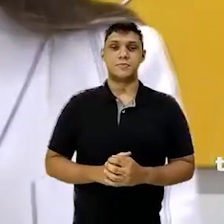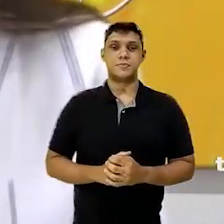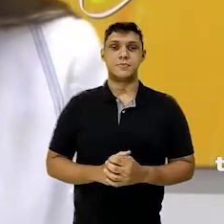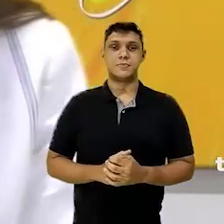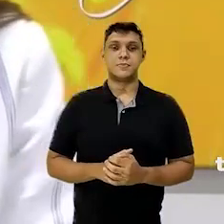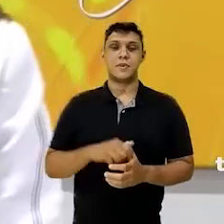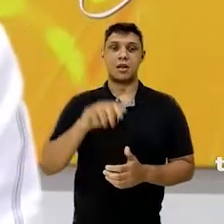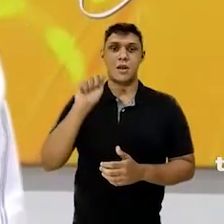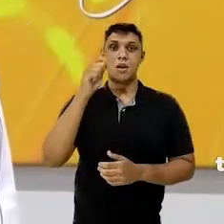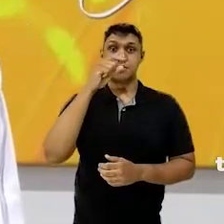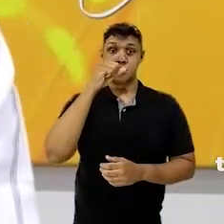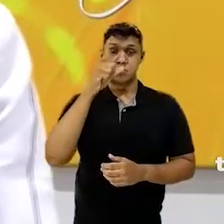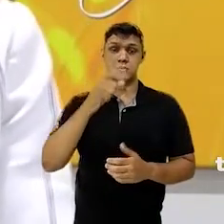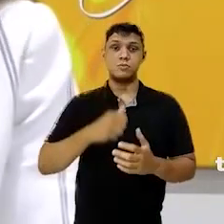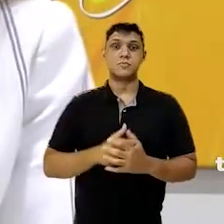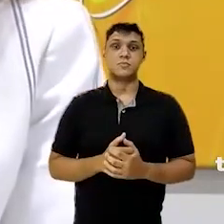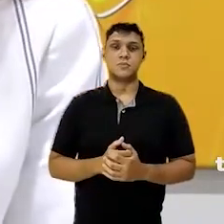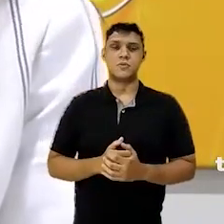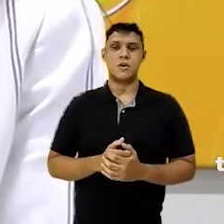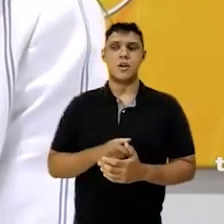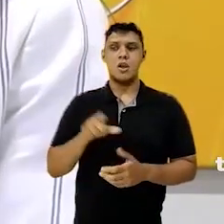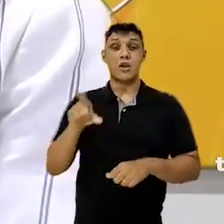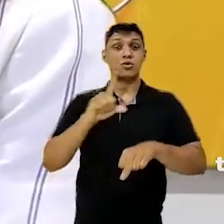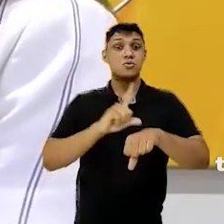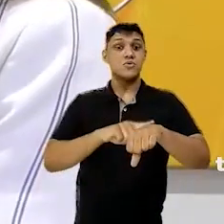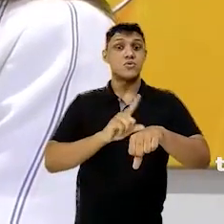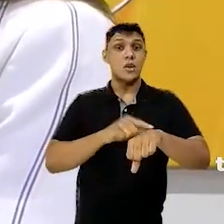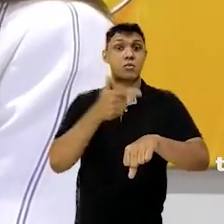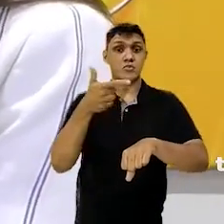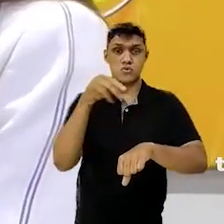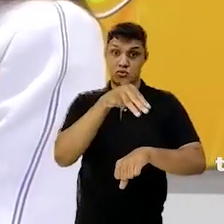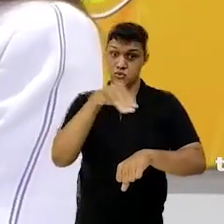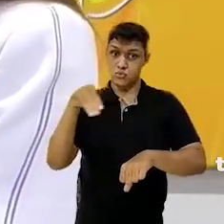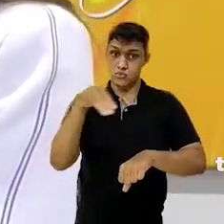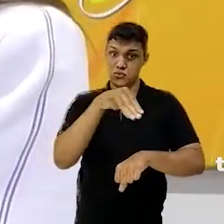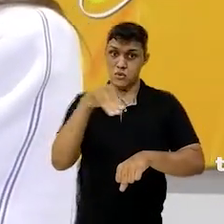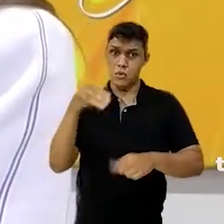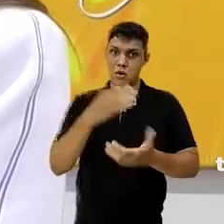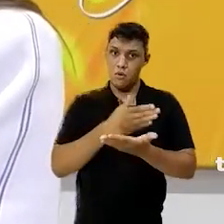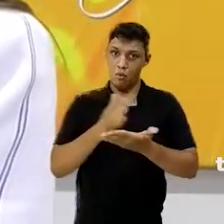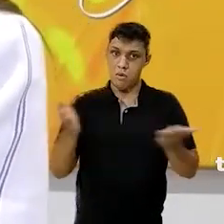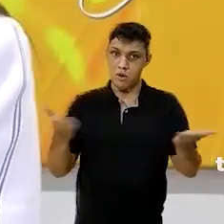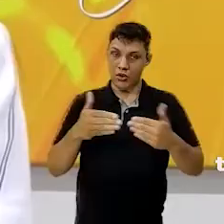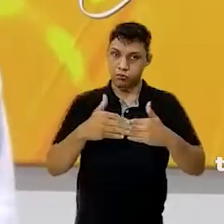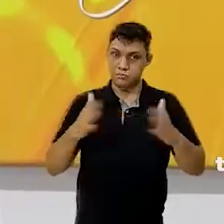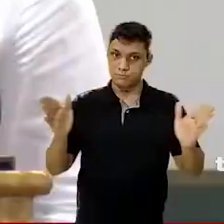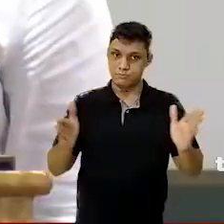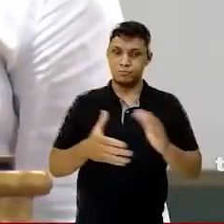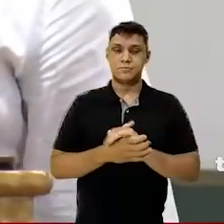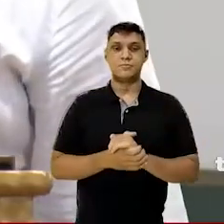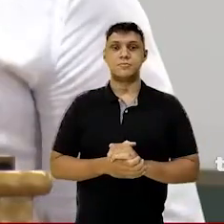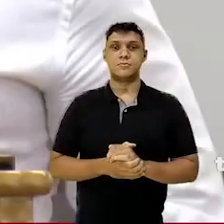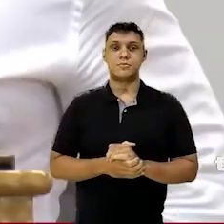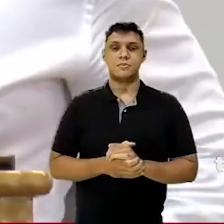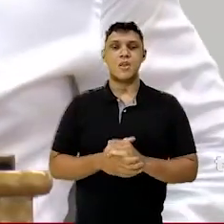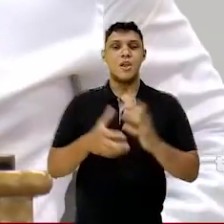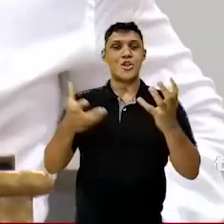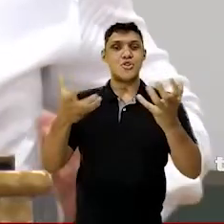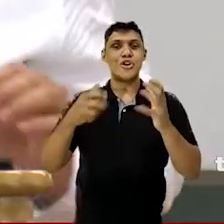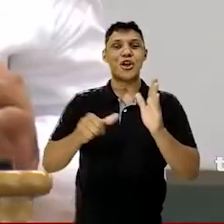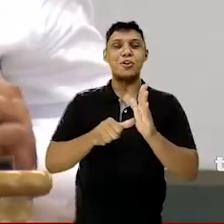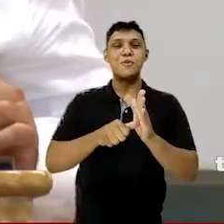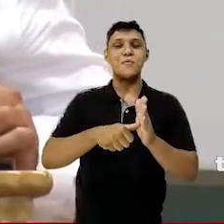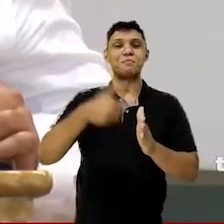Candidato Arthur Mainá, o seu tempo é de 2 minutos. A gente começa a contar agora, candidato. Quero